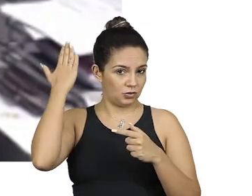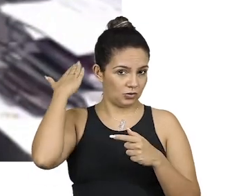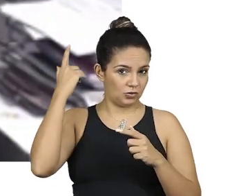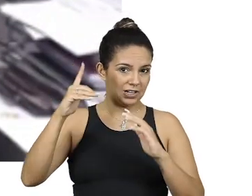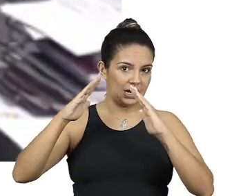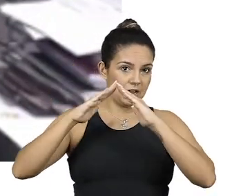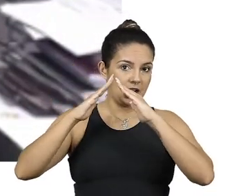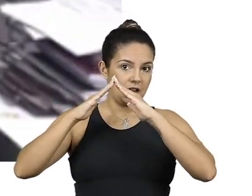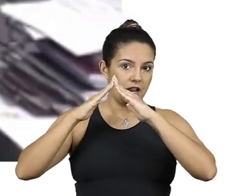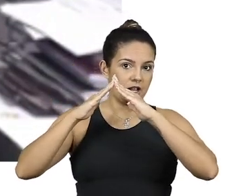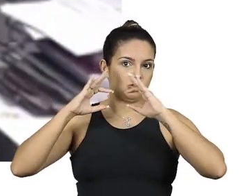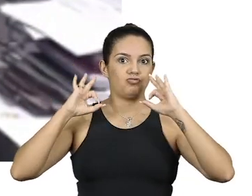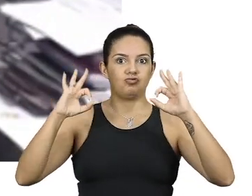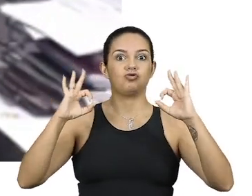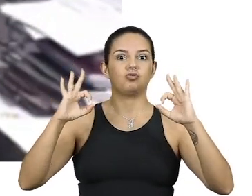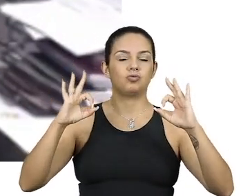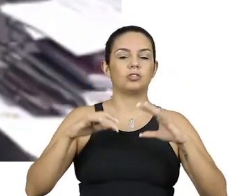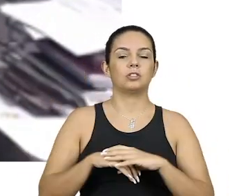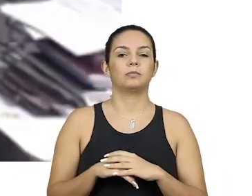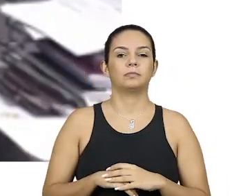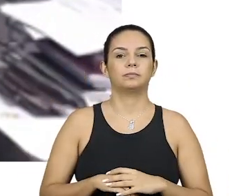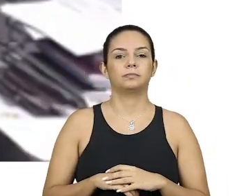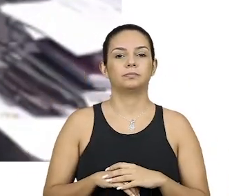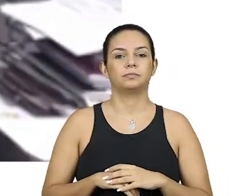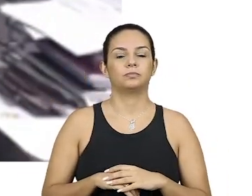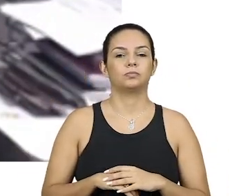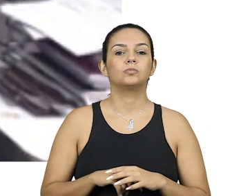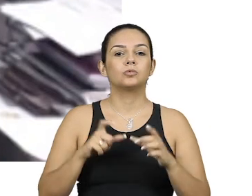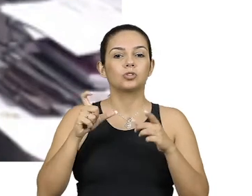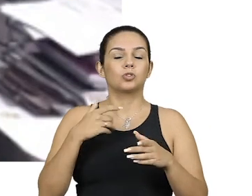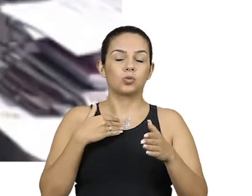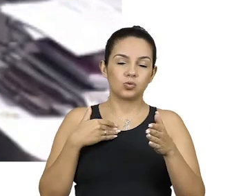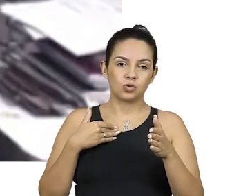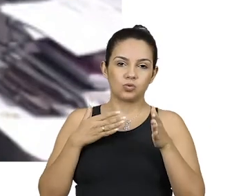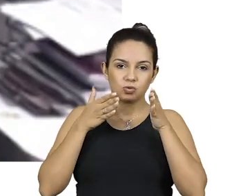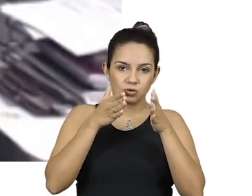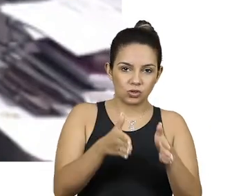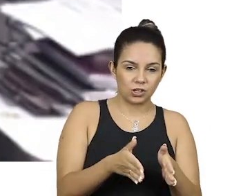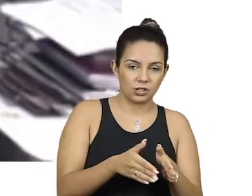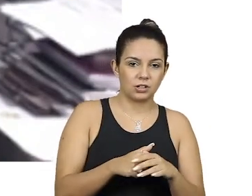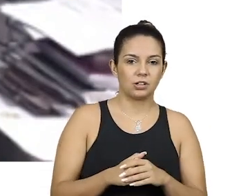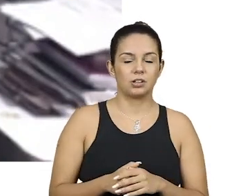naquela mansão do Parque Lage, aonde eu cheguei